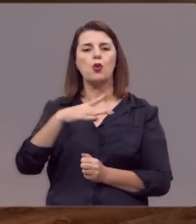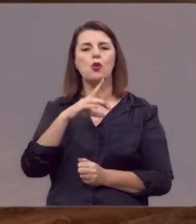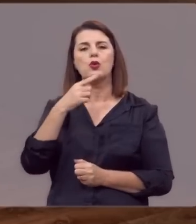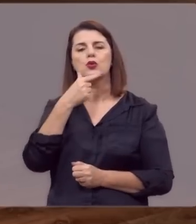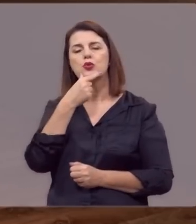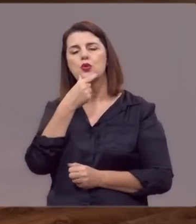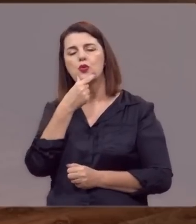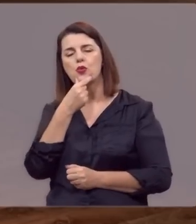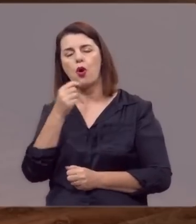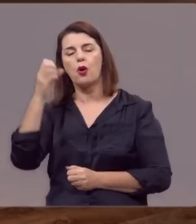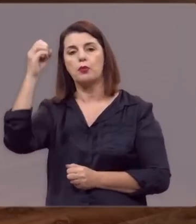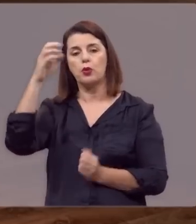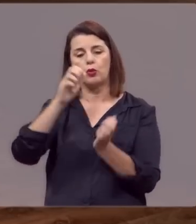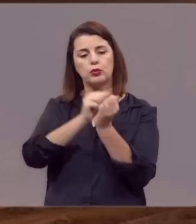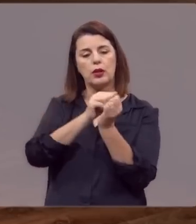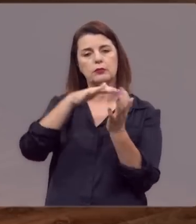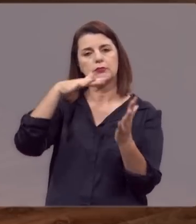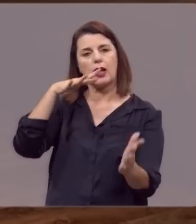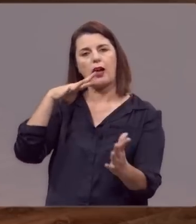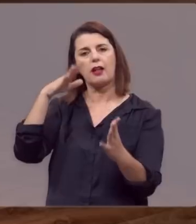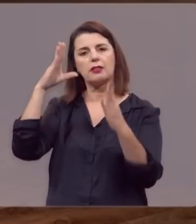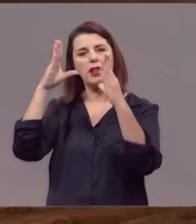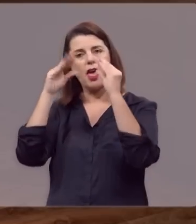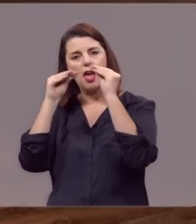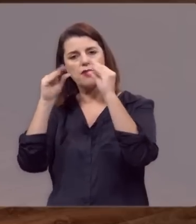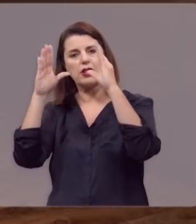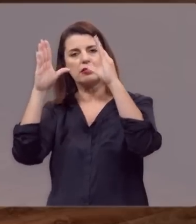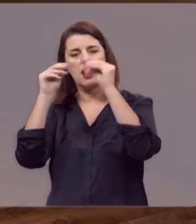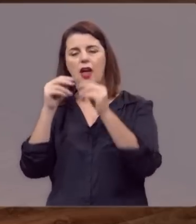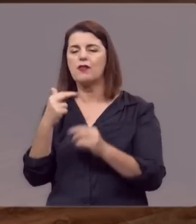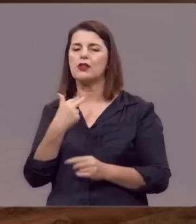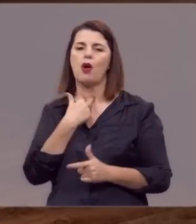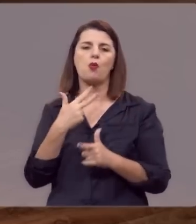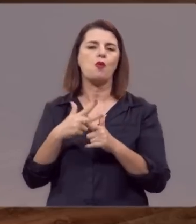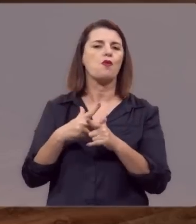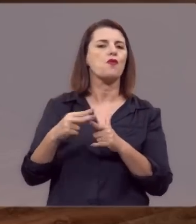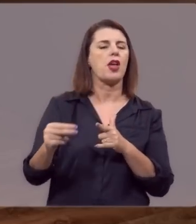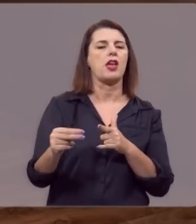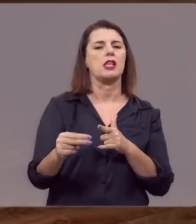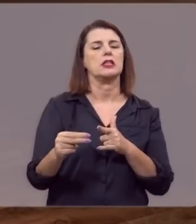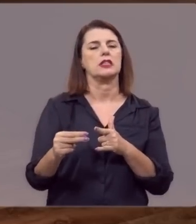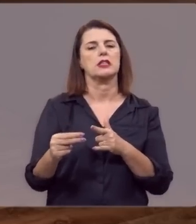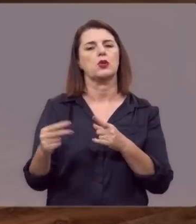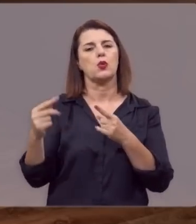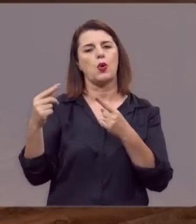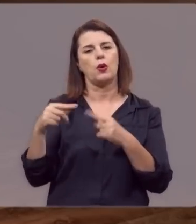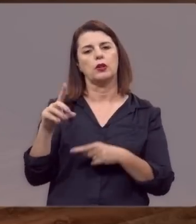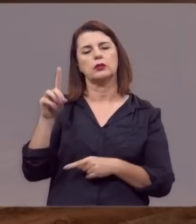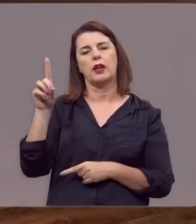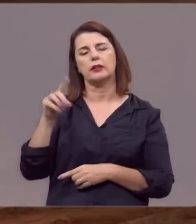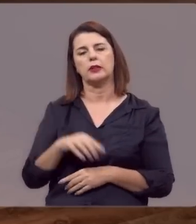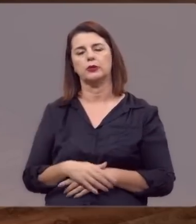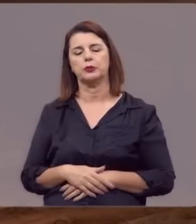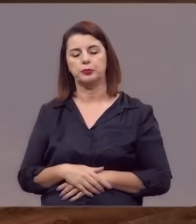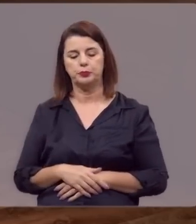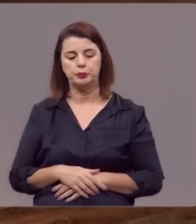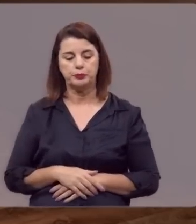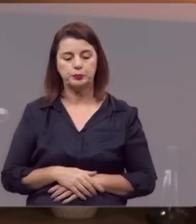homens. A luz resplandece nas trevas, e as trevas não prevaleceram contra